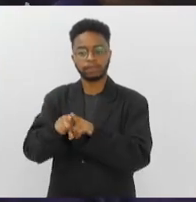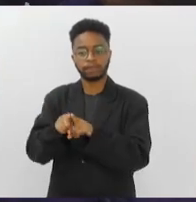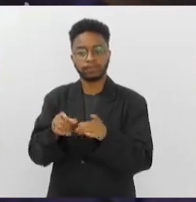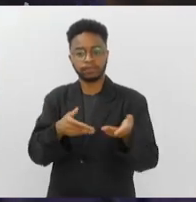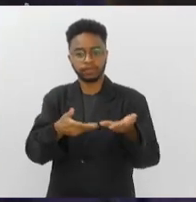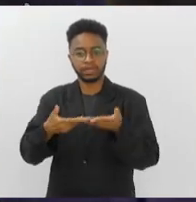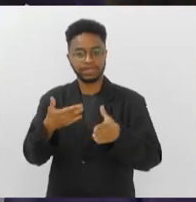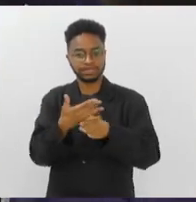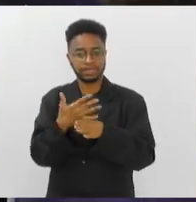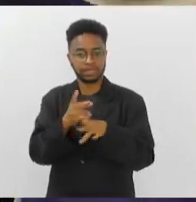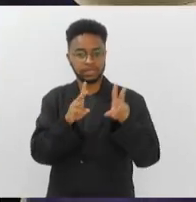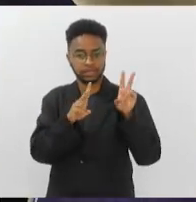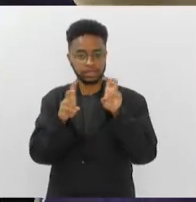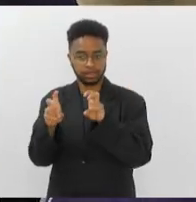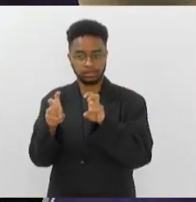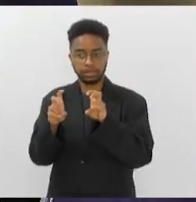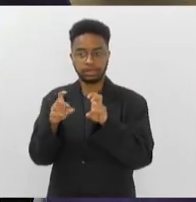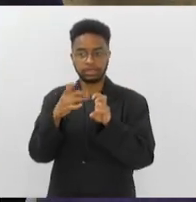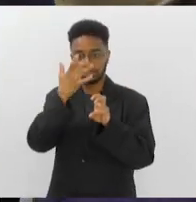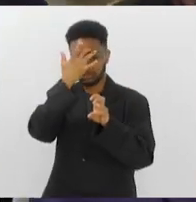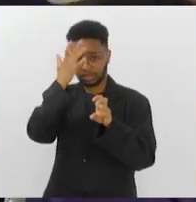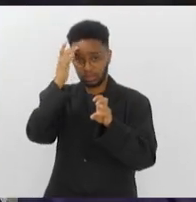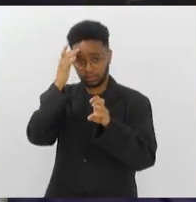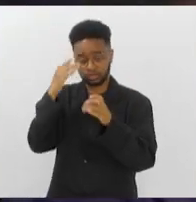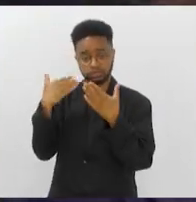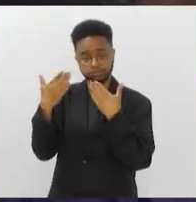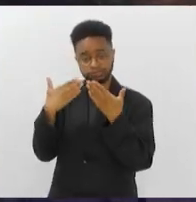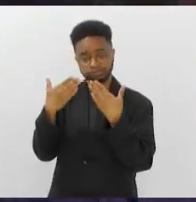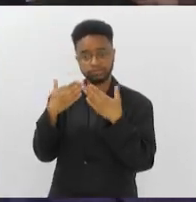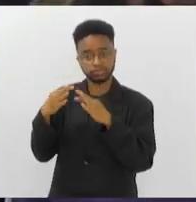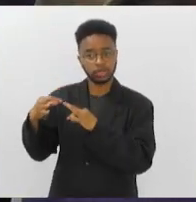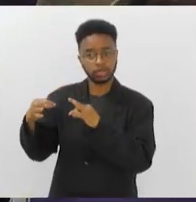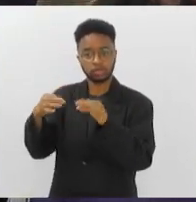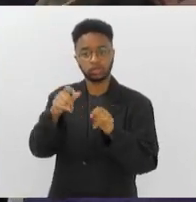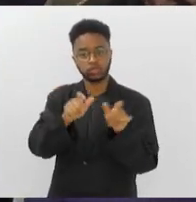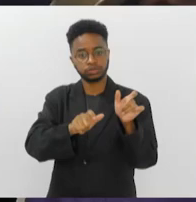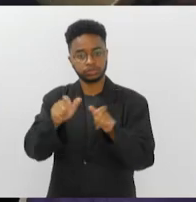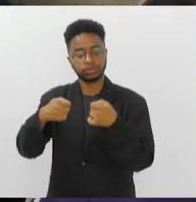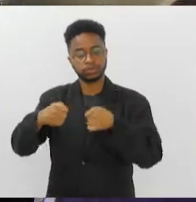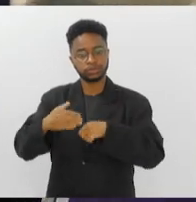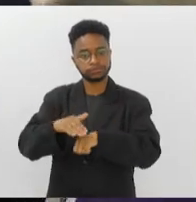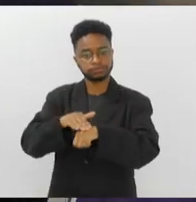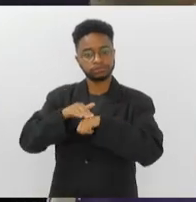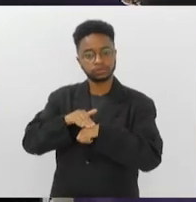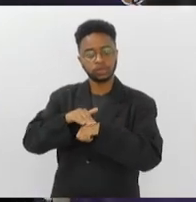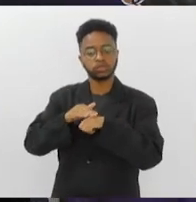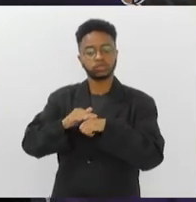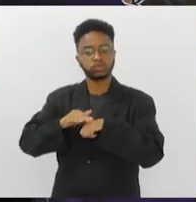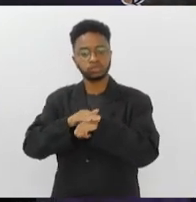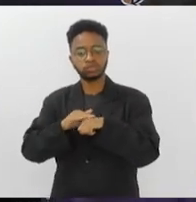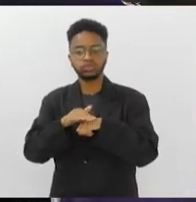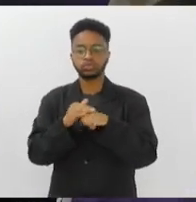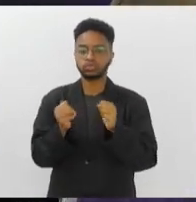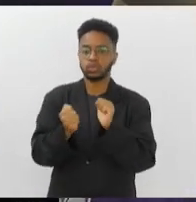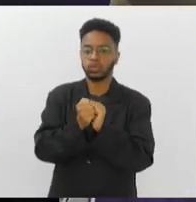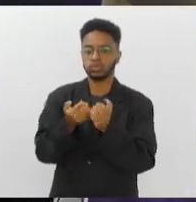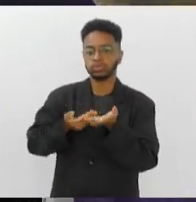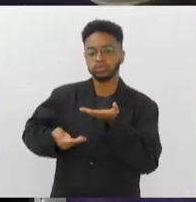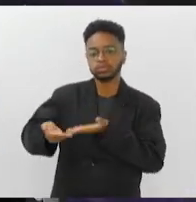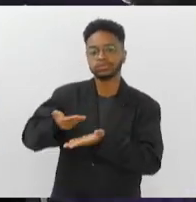Que a saúde mental é um papo de todo mundo, é um papo para geral chegar, conversar,